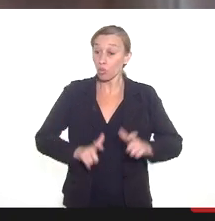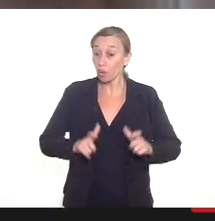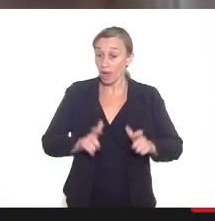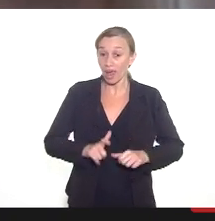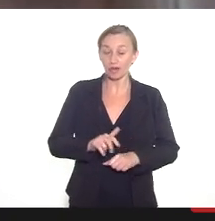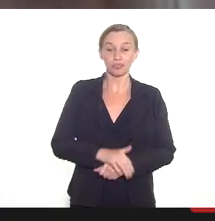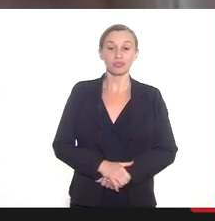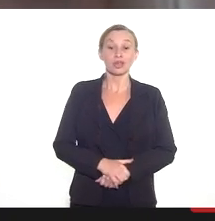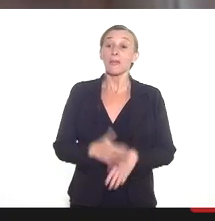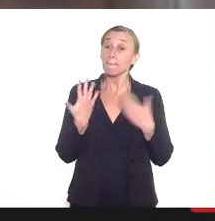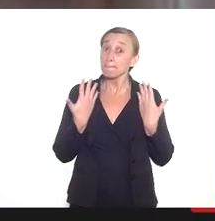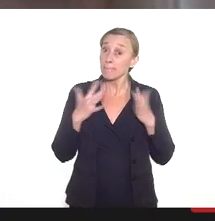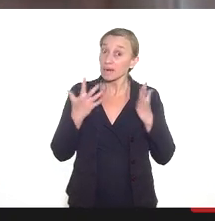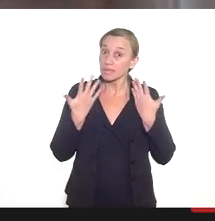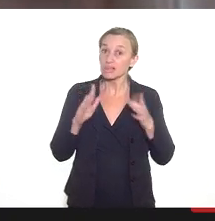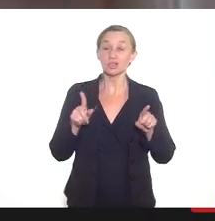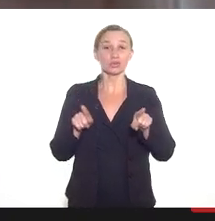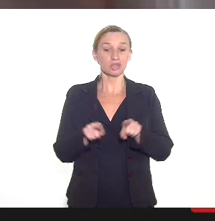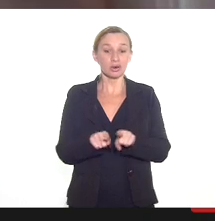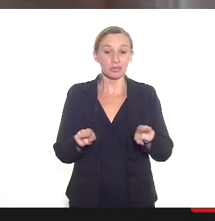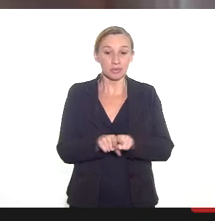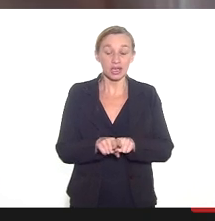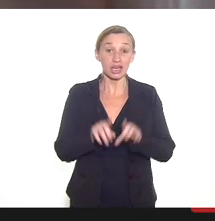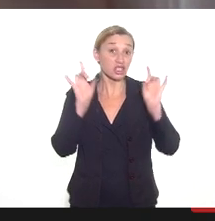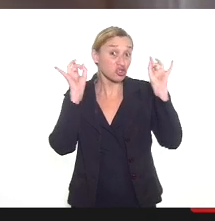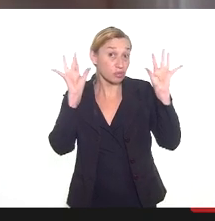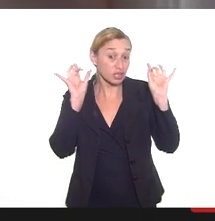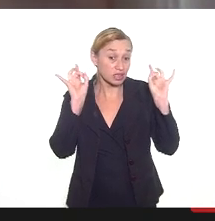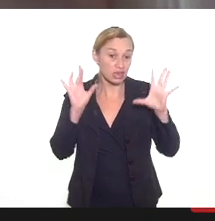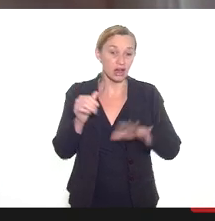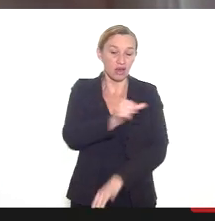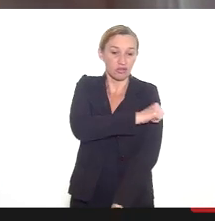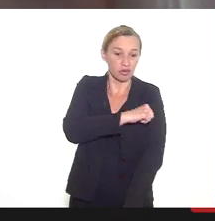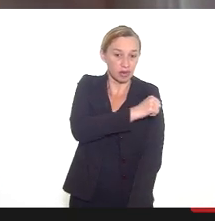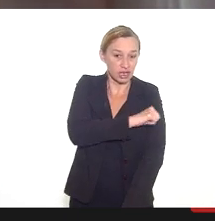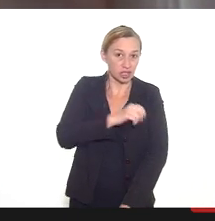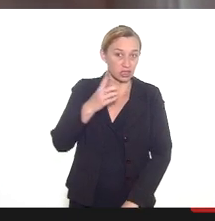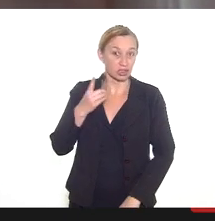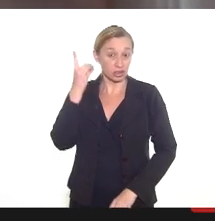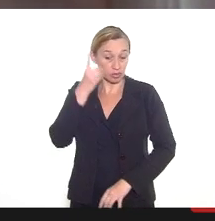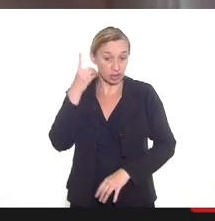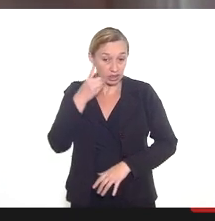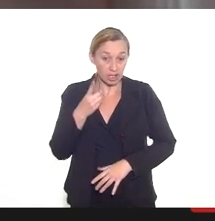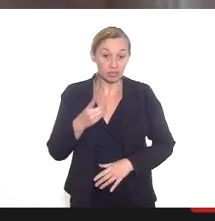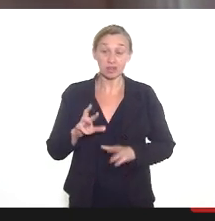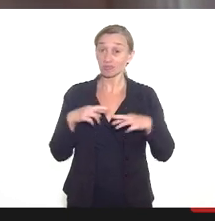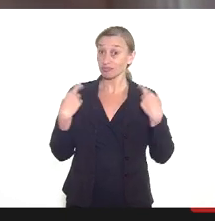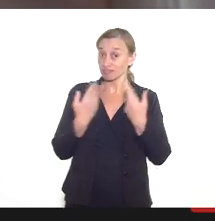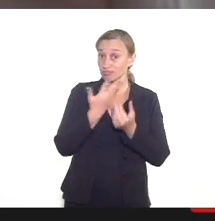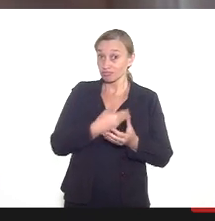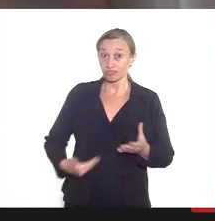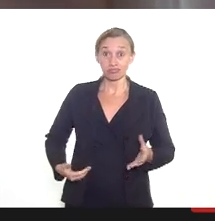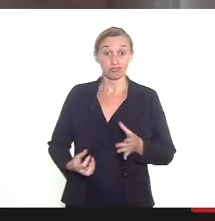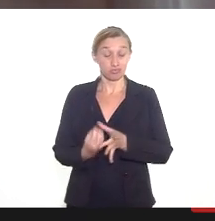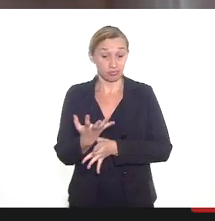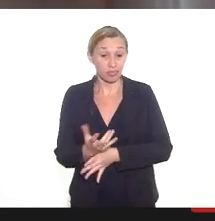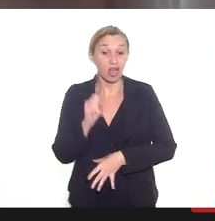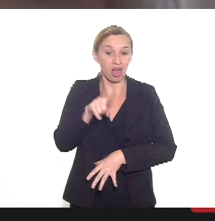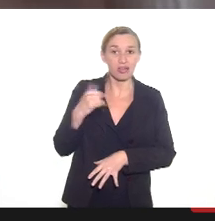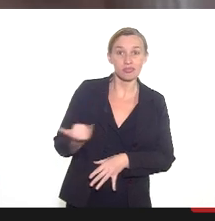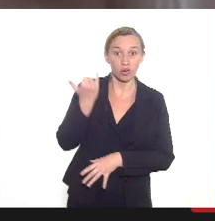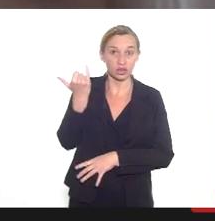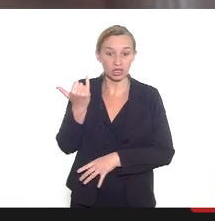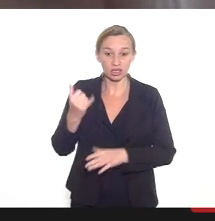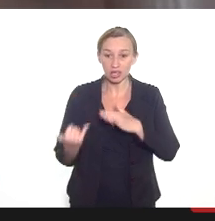e parabenizo, inclusive, em especial, a enfermeira Rejane pela realização dessa audiência pública. É muito importante que as